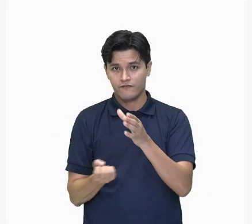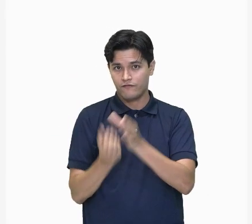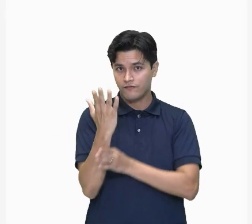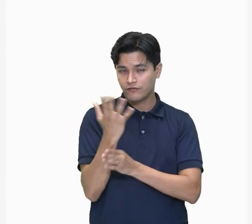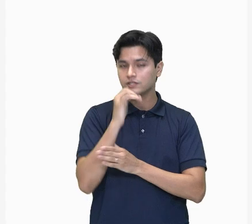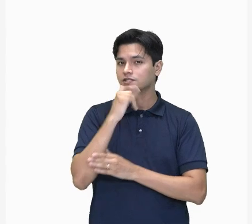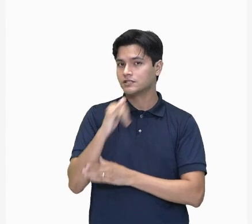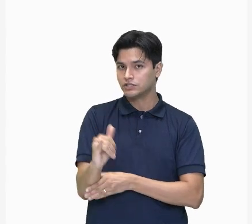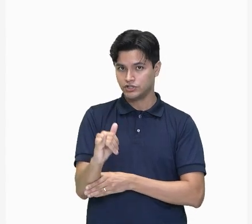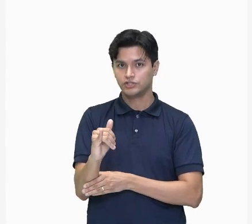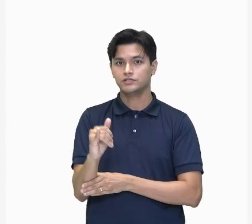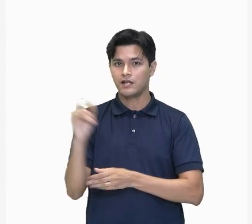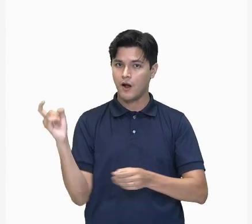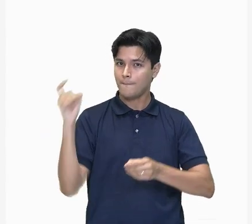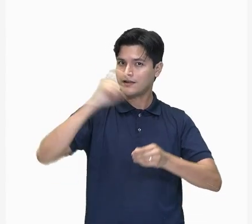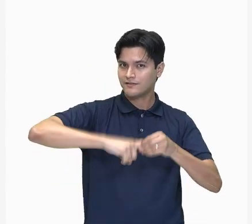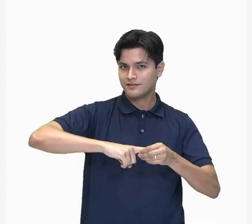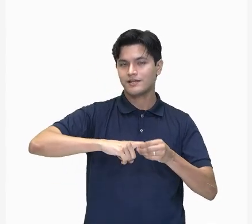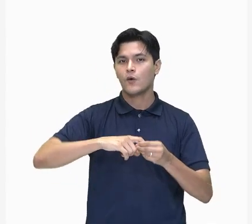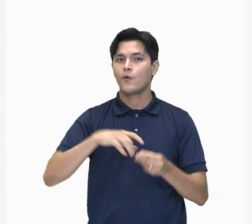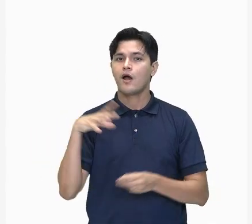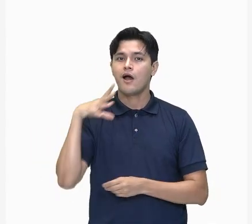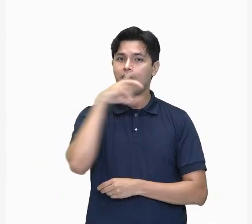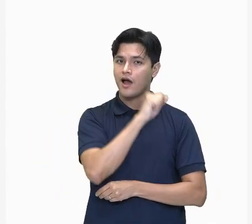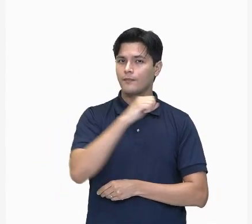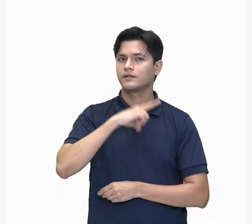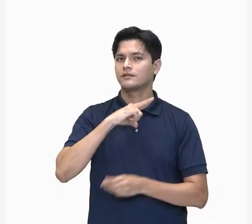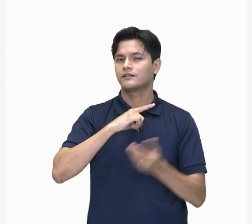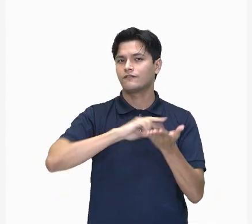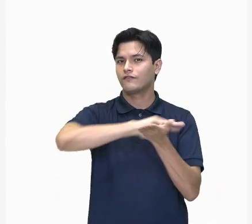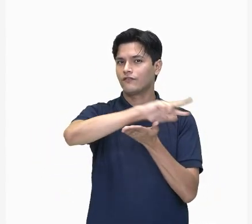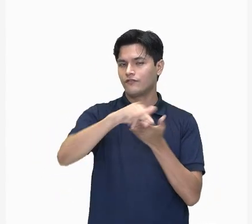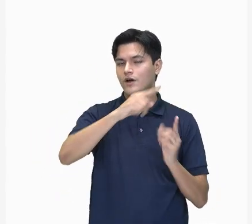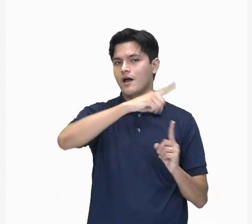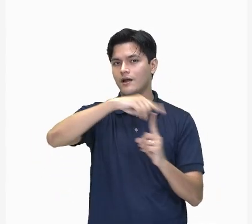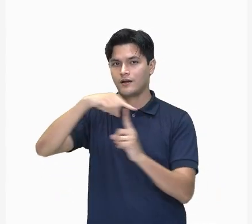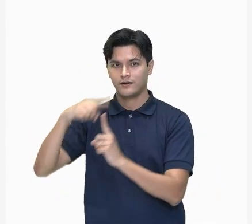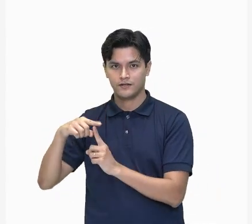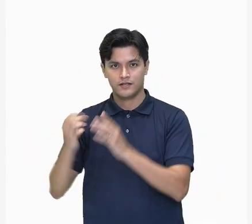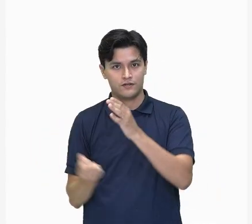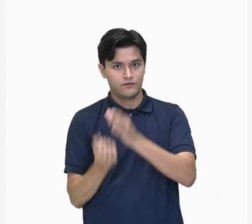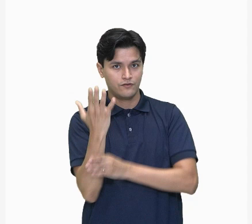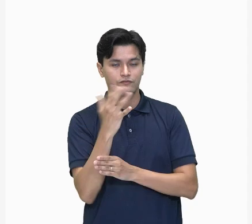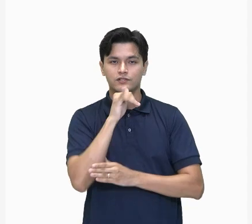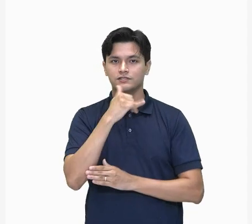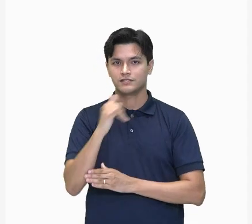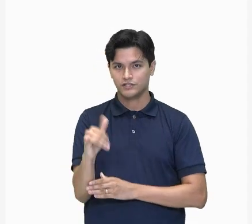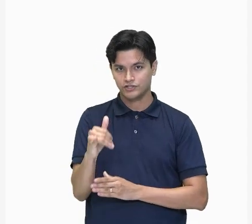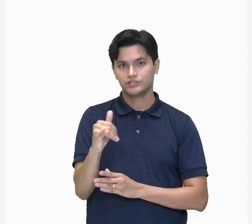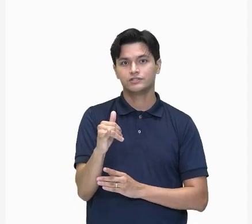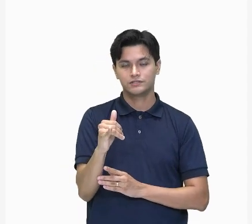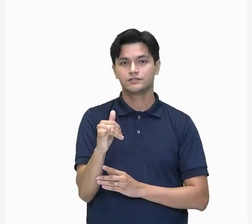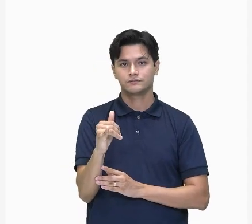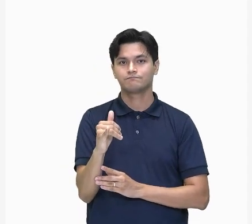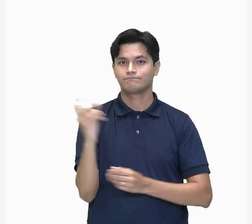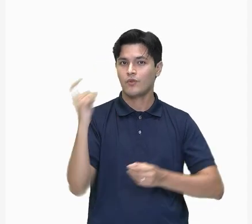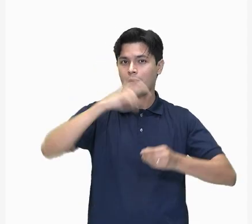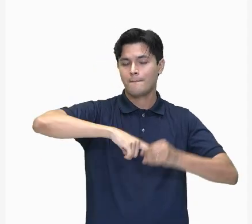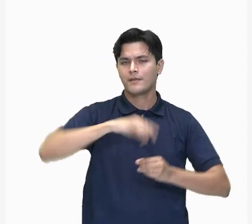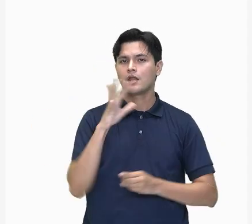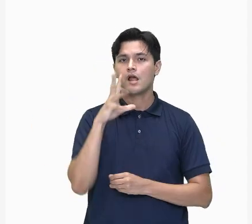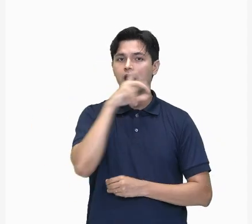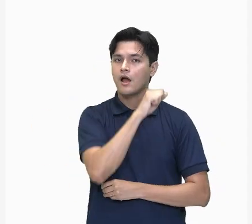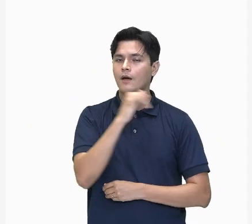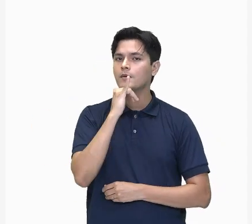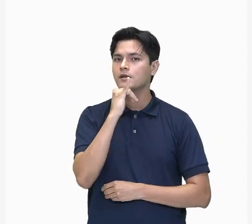Então, observe aí que nós temos diversas formas de fontes de energia renováveis. A primeira delas é a água,